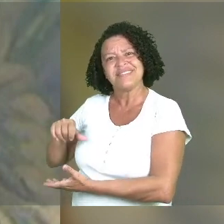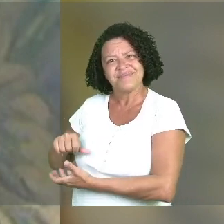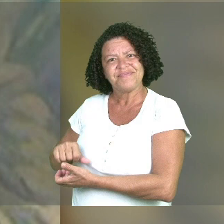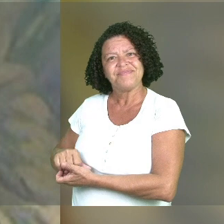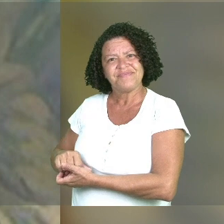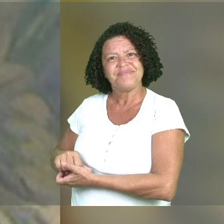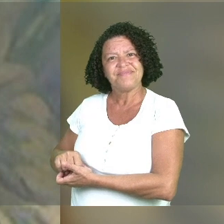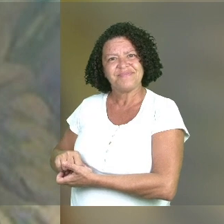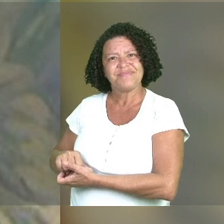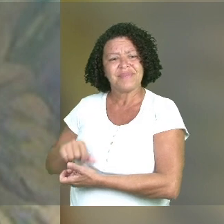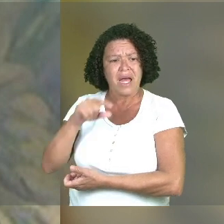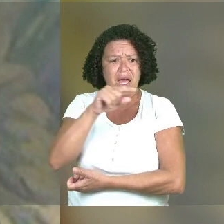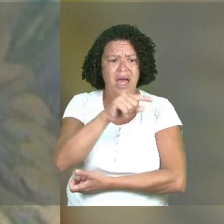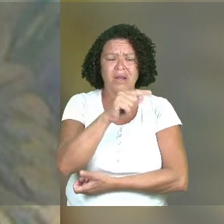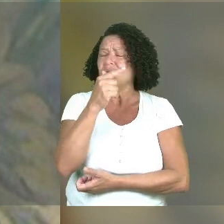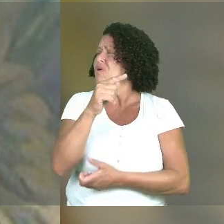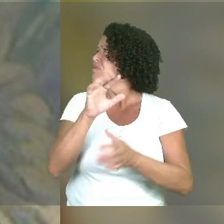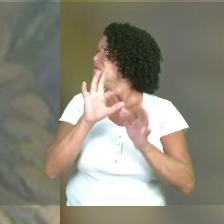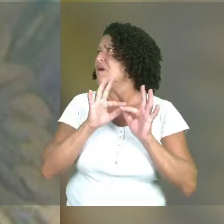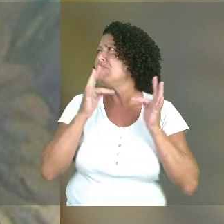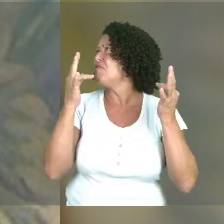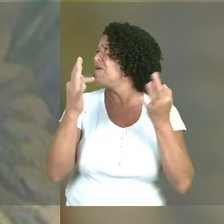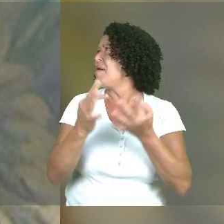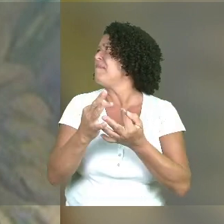ao órfão o pai.